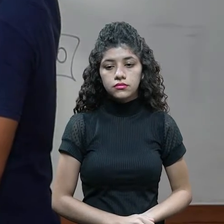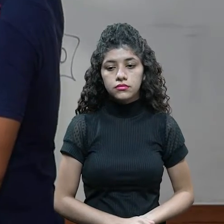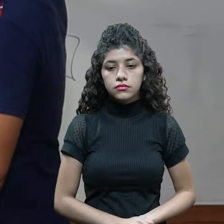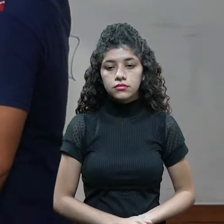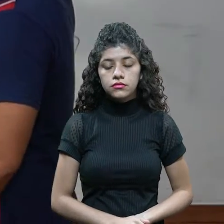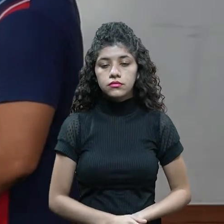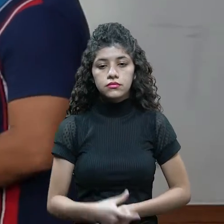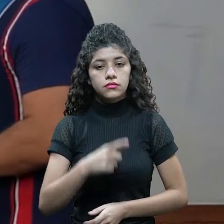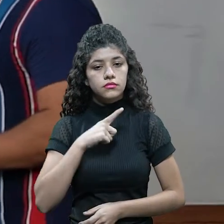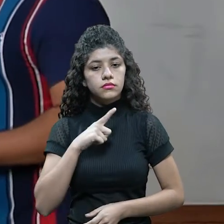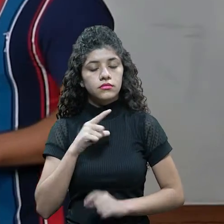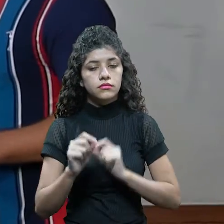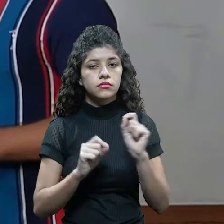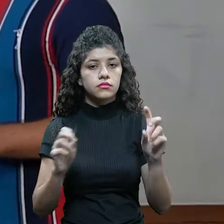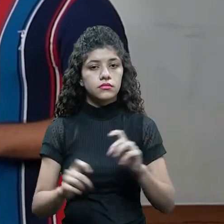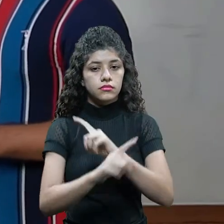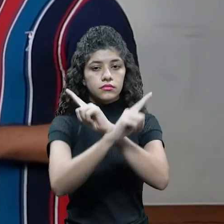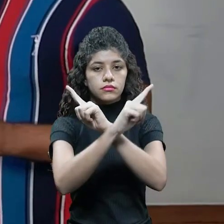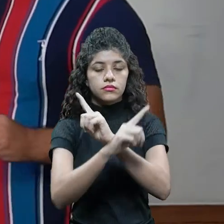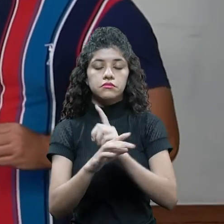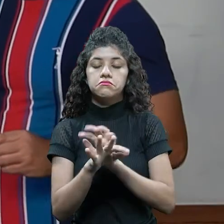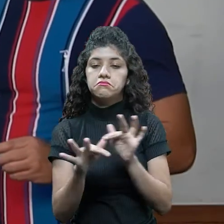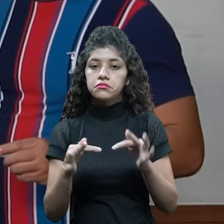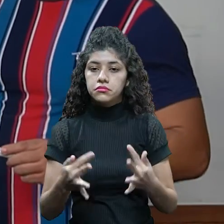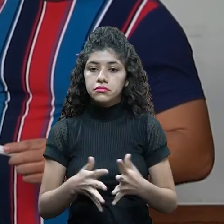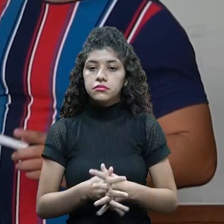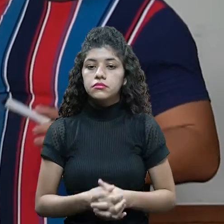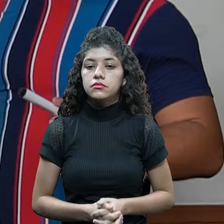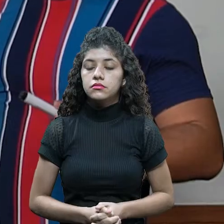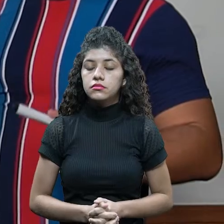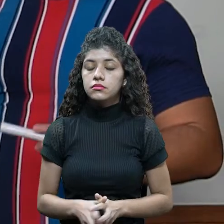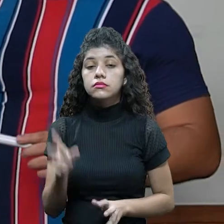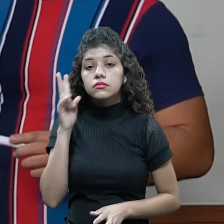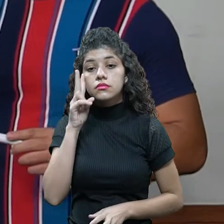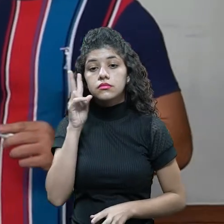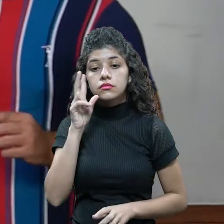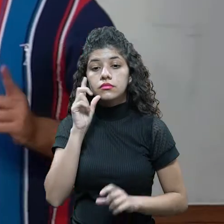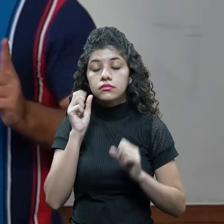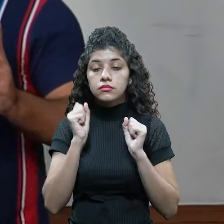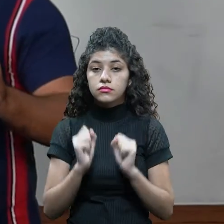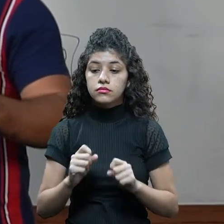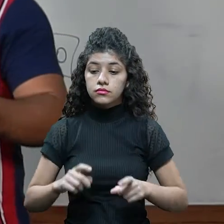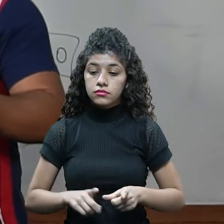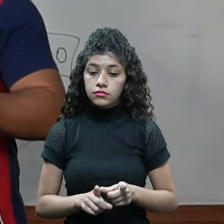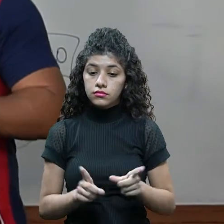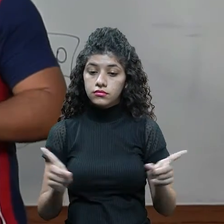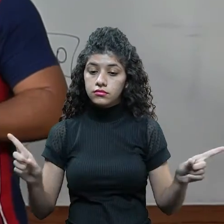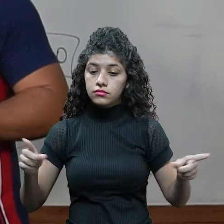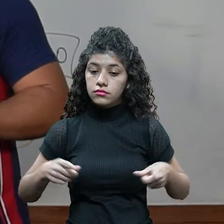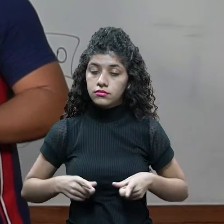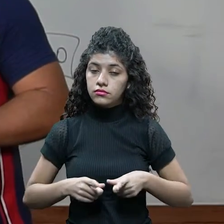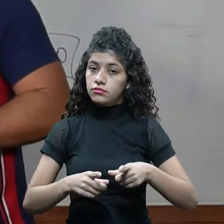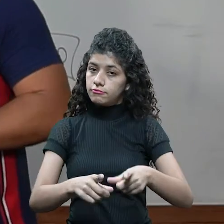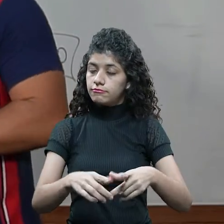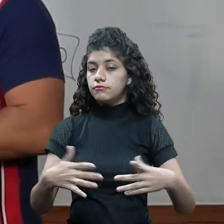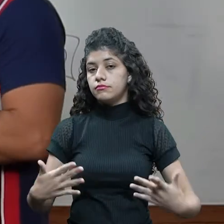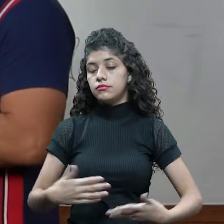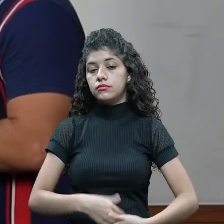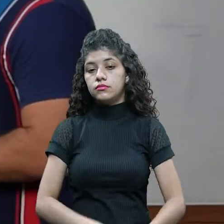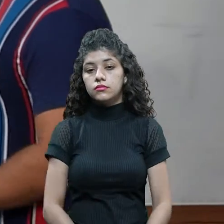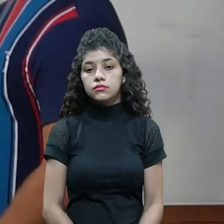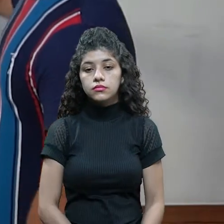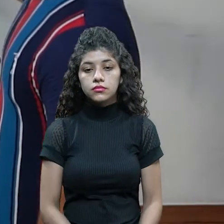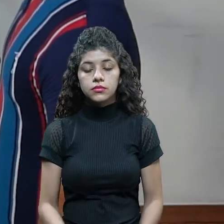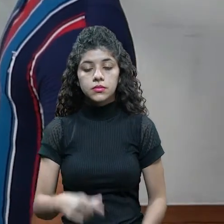Legal. Aqui eu tenho uma regrinha de 3. Grandezas. Lembrando que as grandezas elas podem ser direta ou inversamente